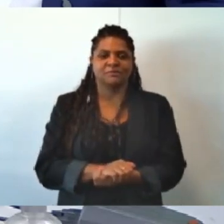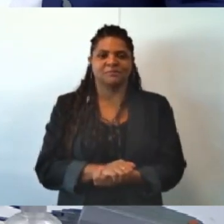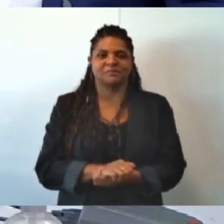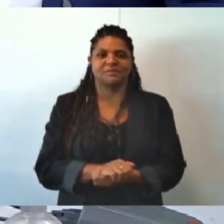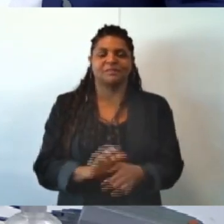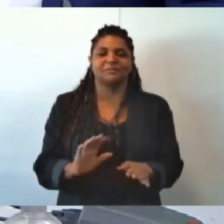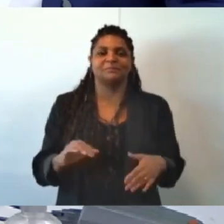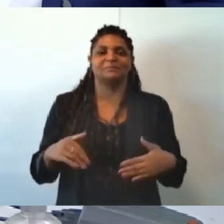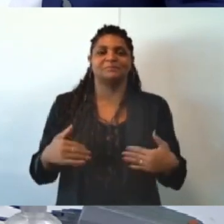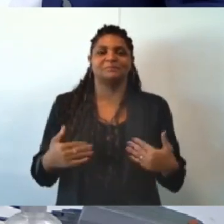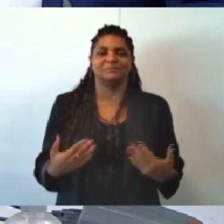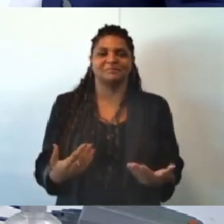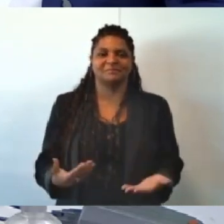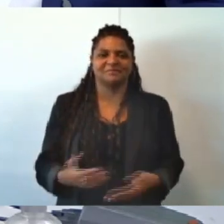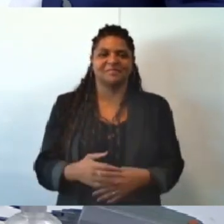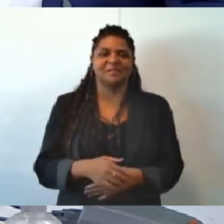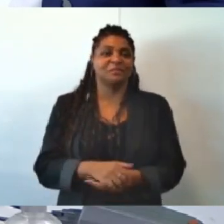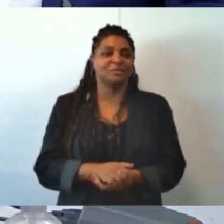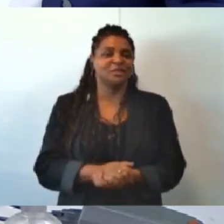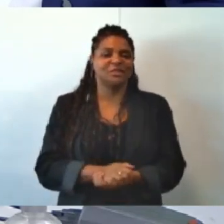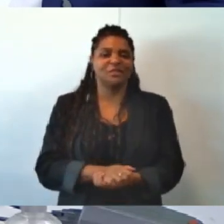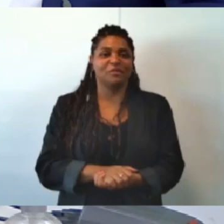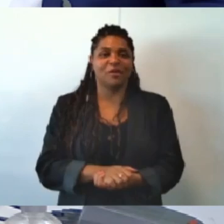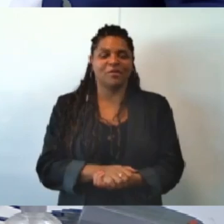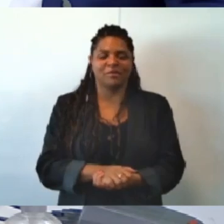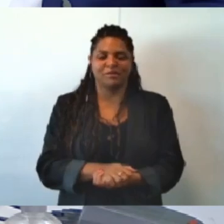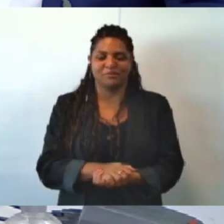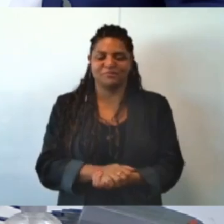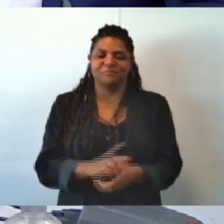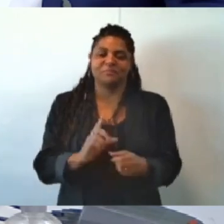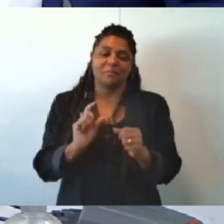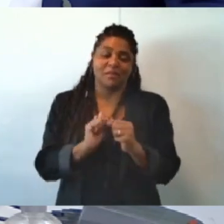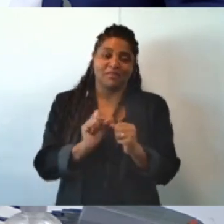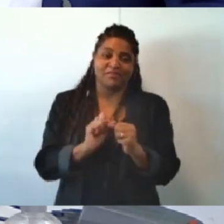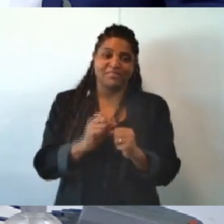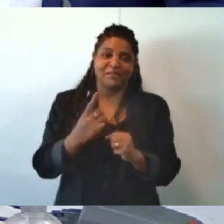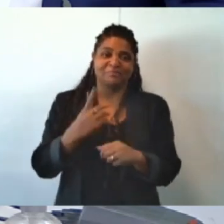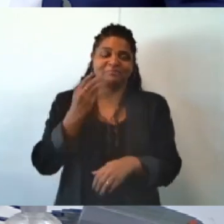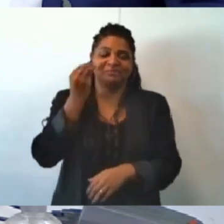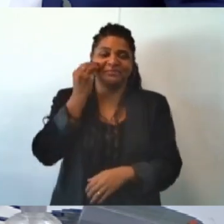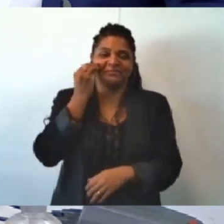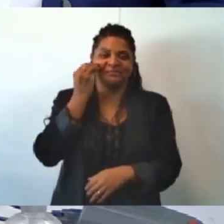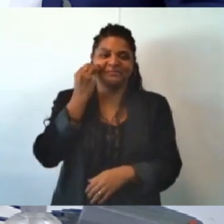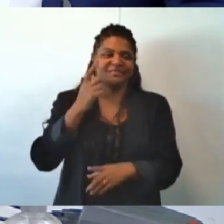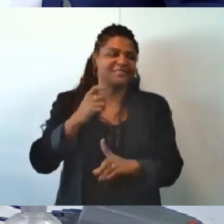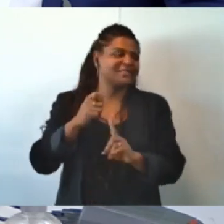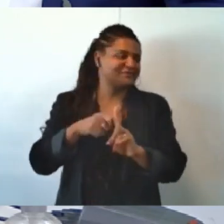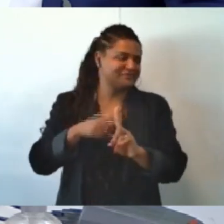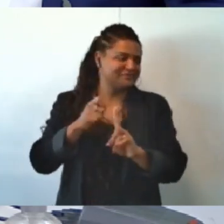que fez o teste, para nós foi um teste de araque. Porque